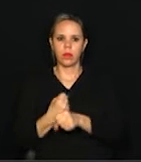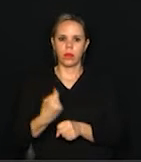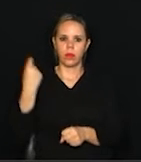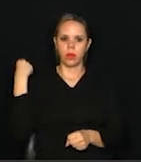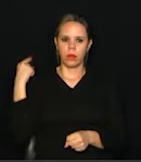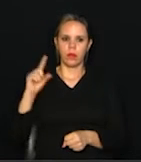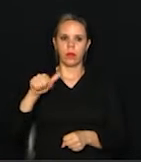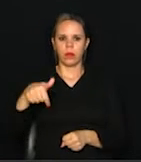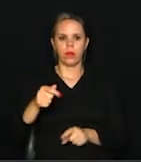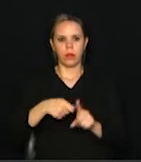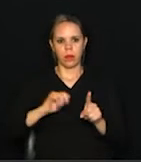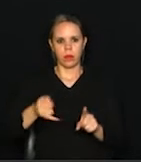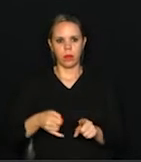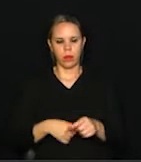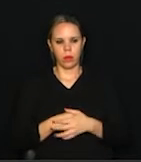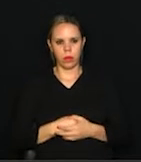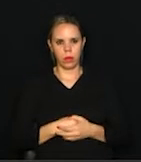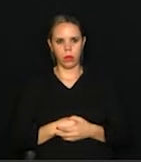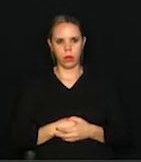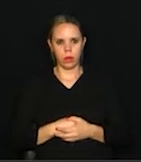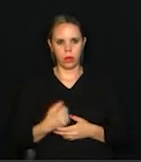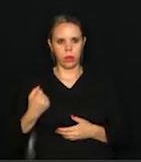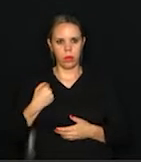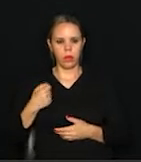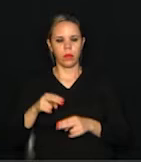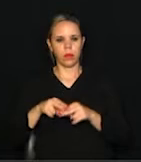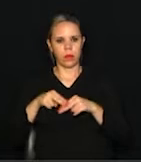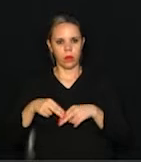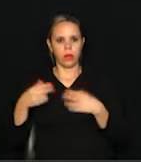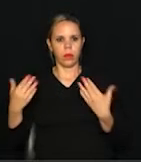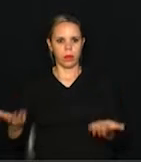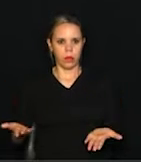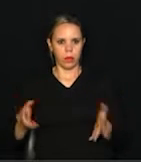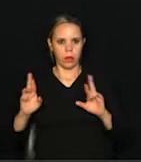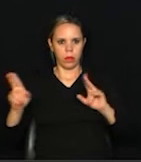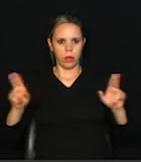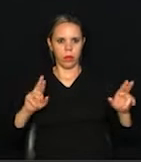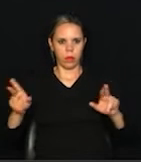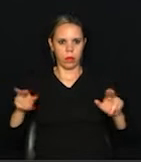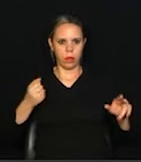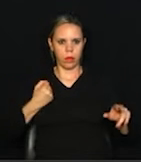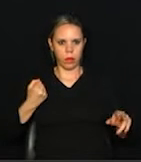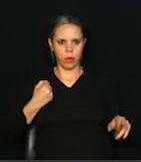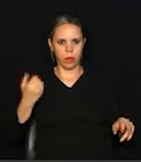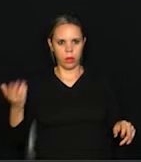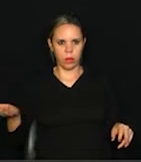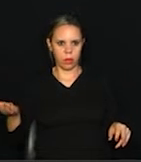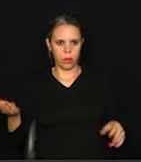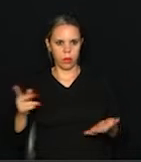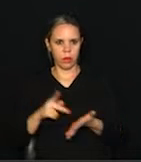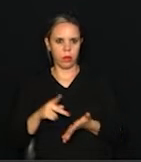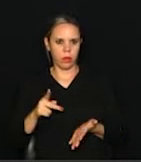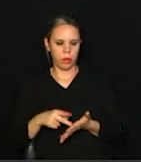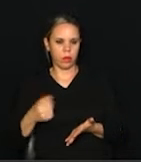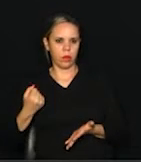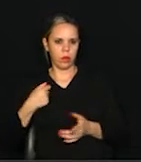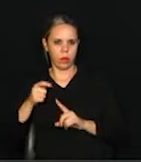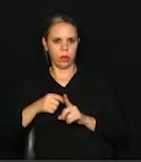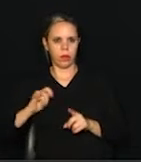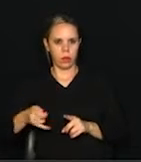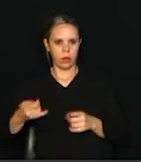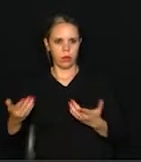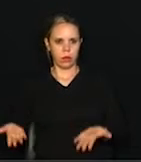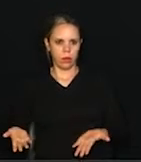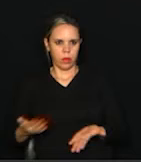e depois de janeiro. Então, esse é o grande motivo da diferença de números, né? Na verdade, esse número de janeiro é daquilo